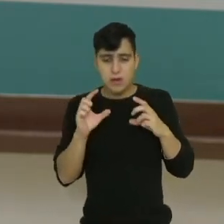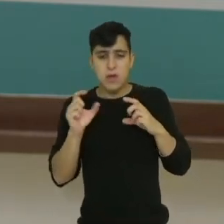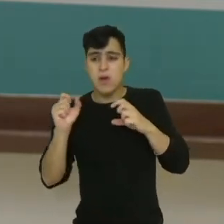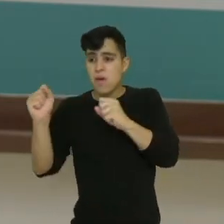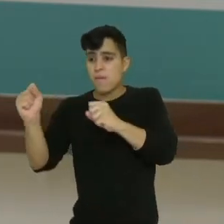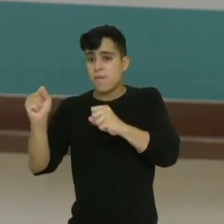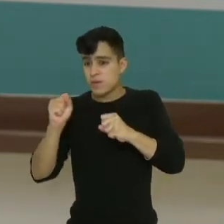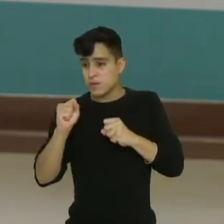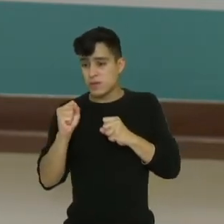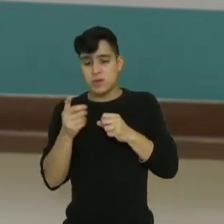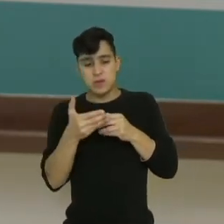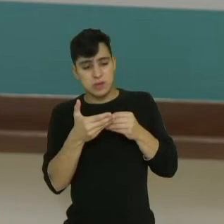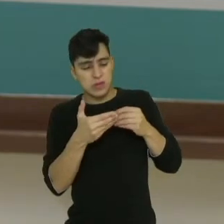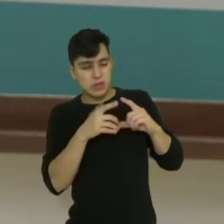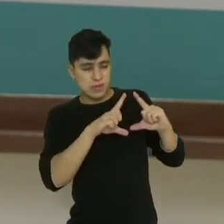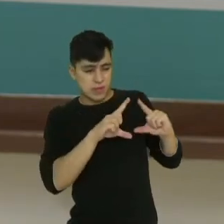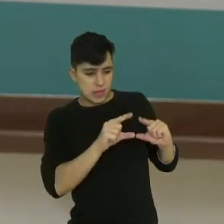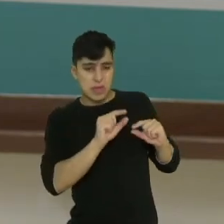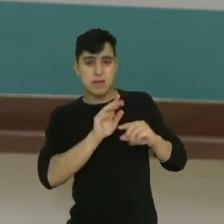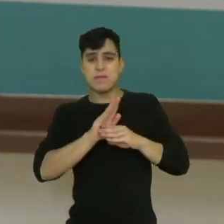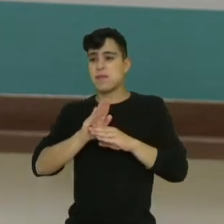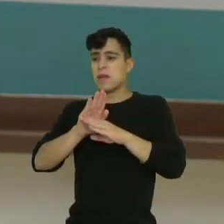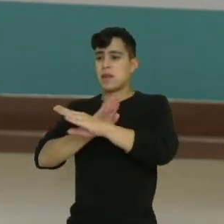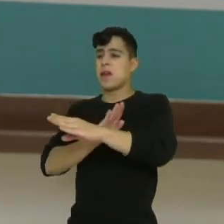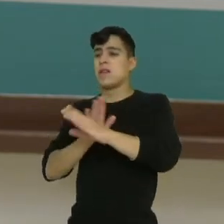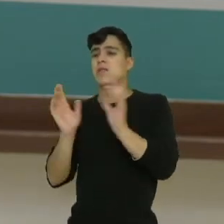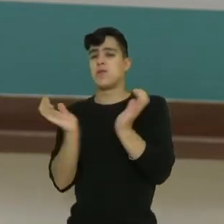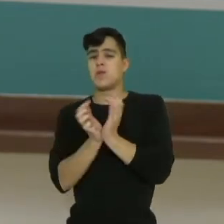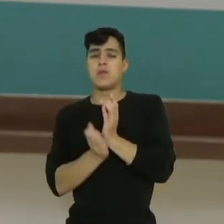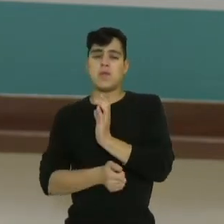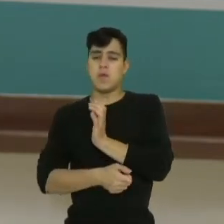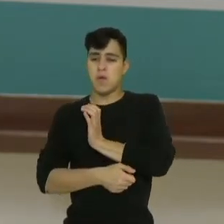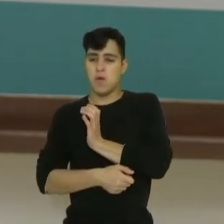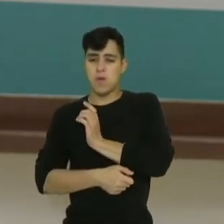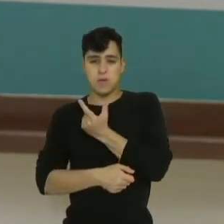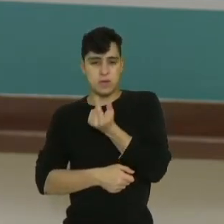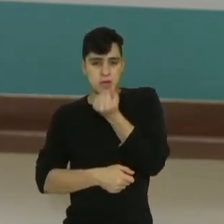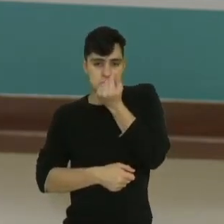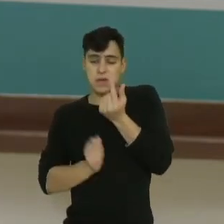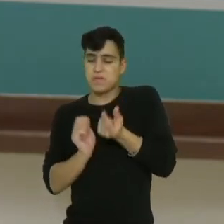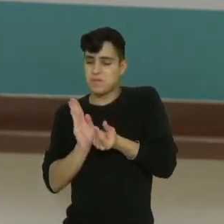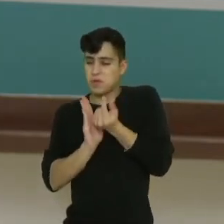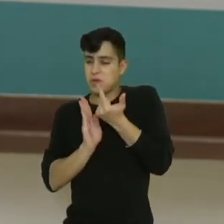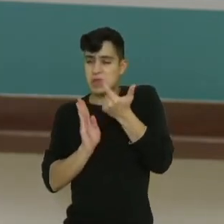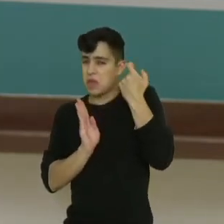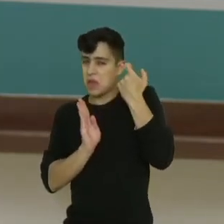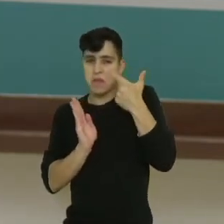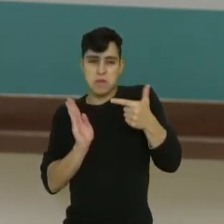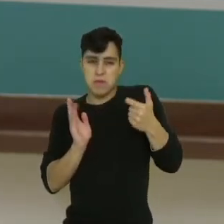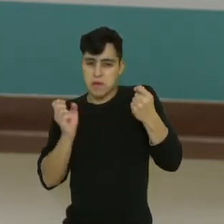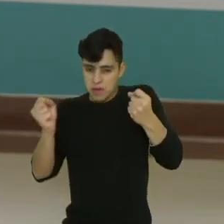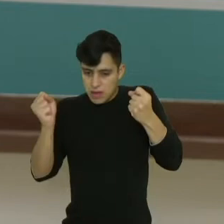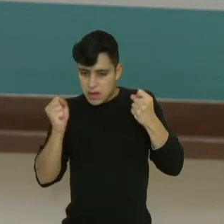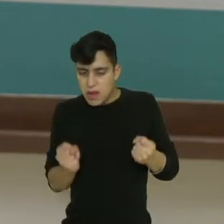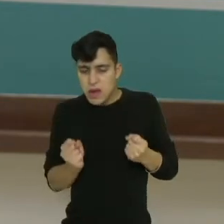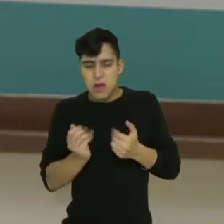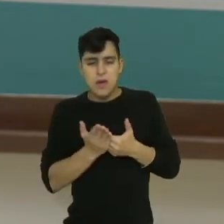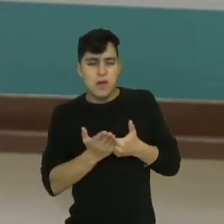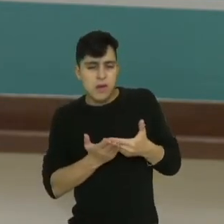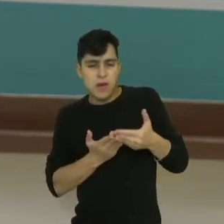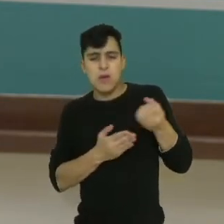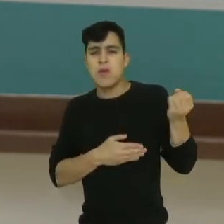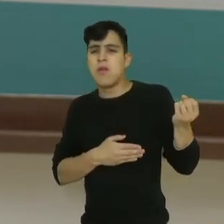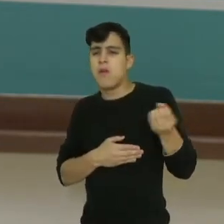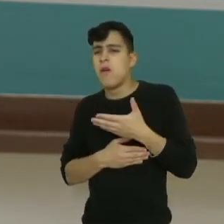poder do Estado e uma ascensão daquela burguesia que não tinha tanto poder. Então, começaram a trilhar